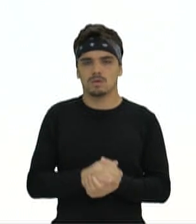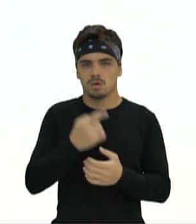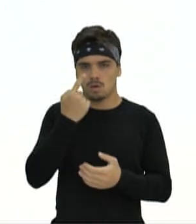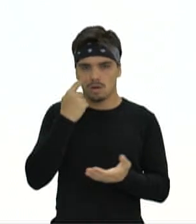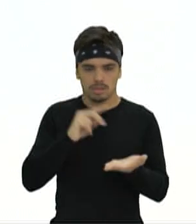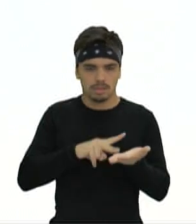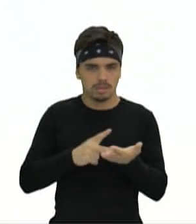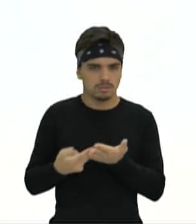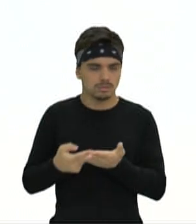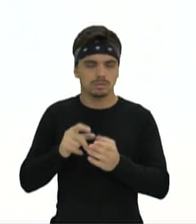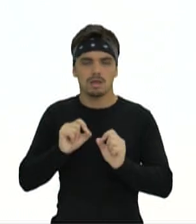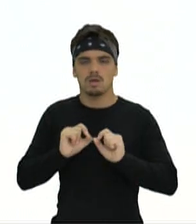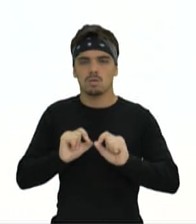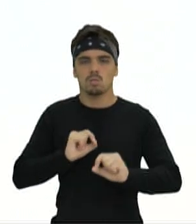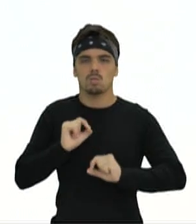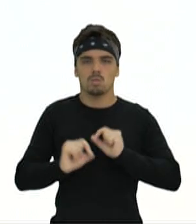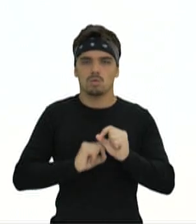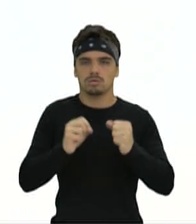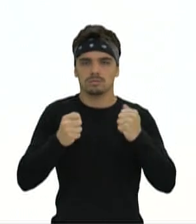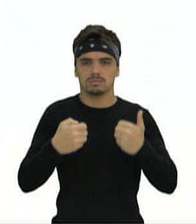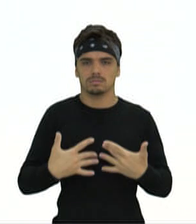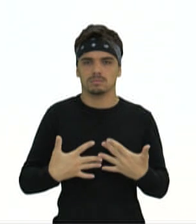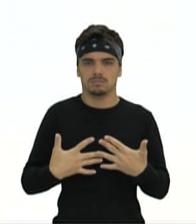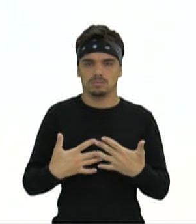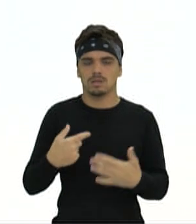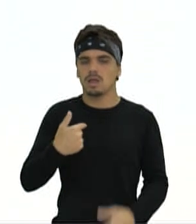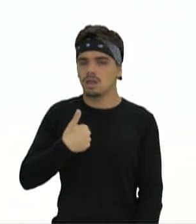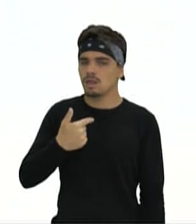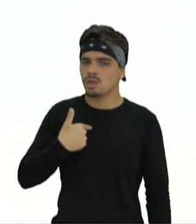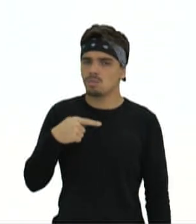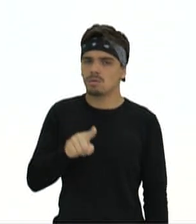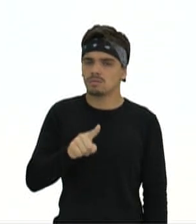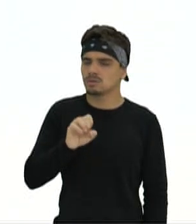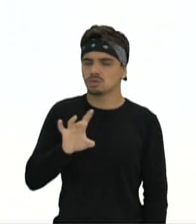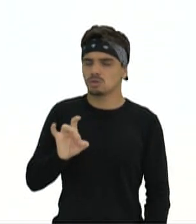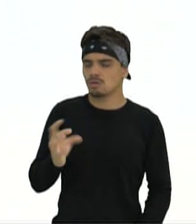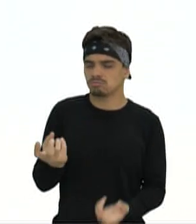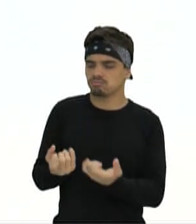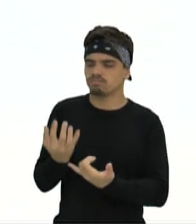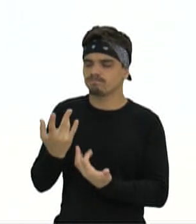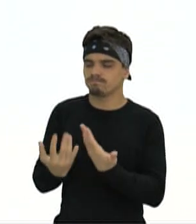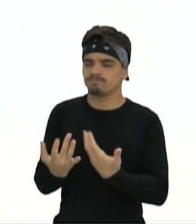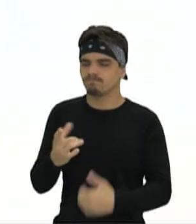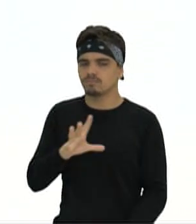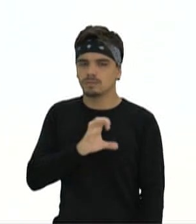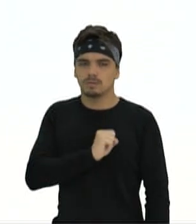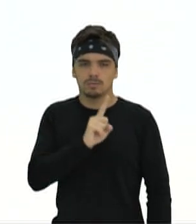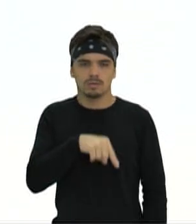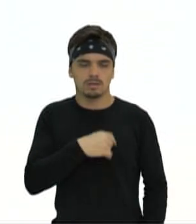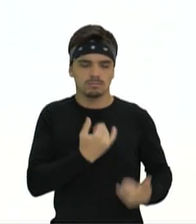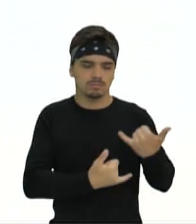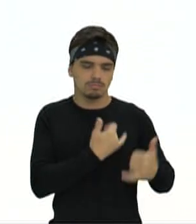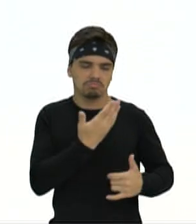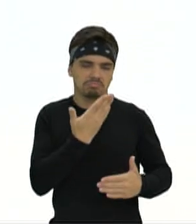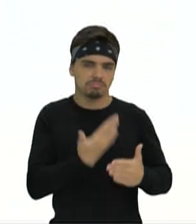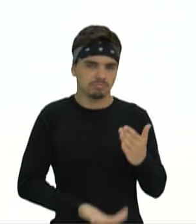Traduzindo, ela fala mais ou menos assim, que para você eu fui apenas uma chama, né? O amor é um jogo